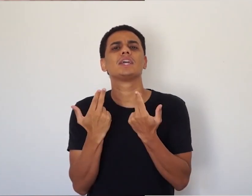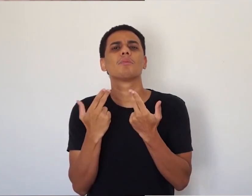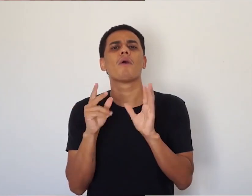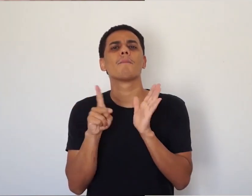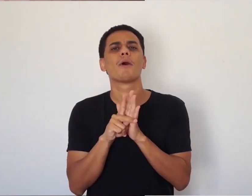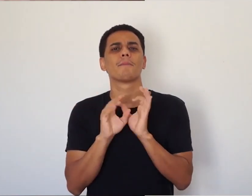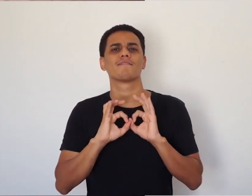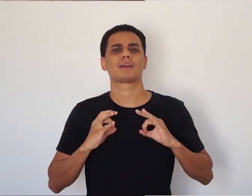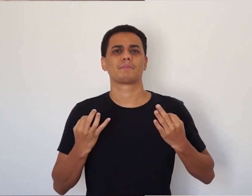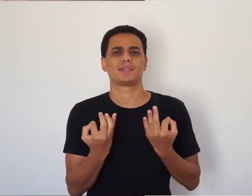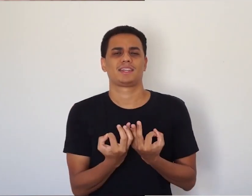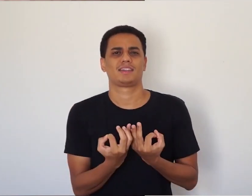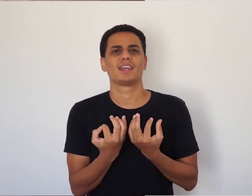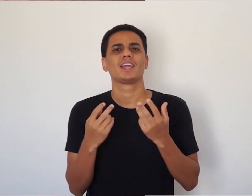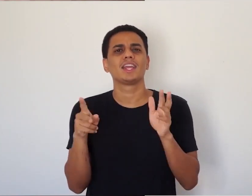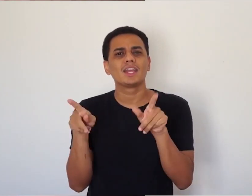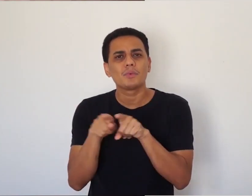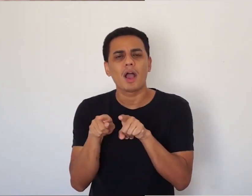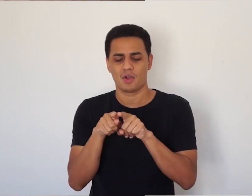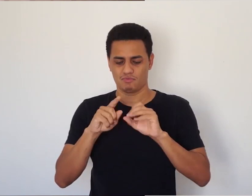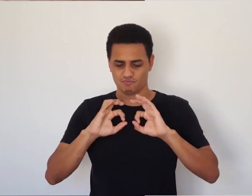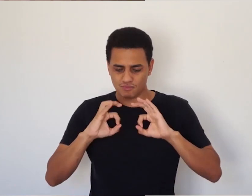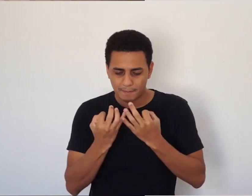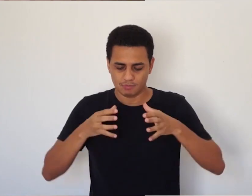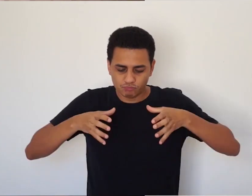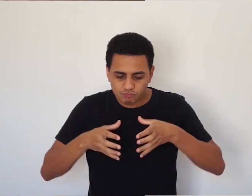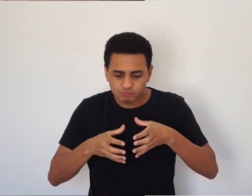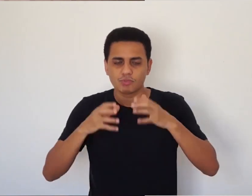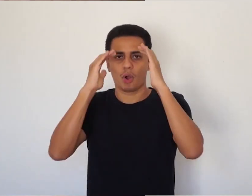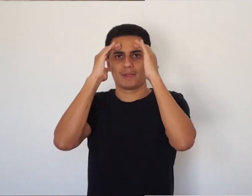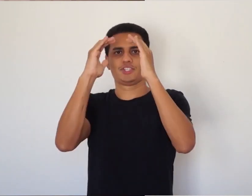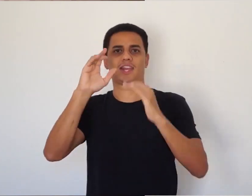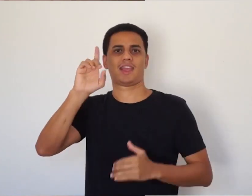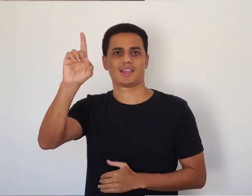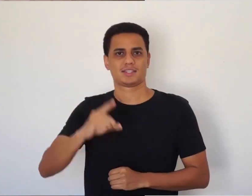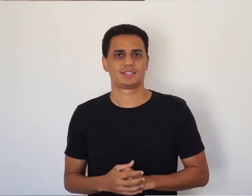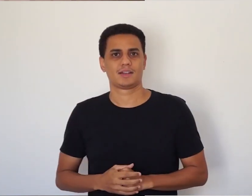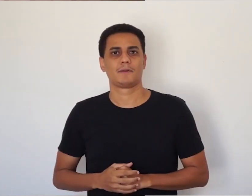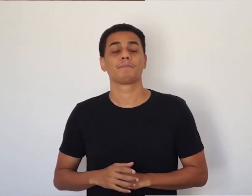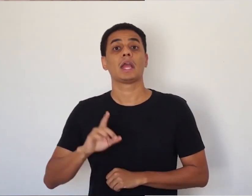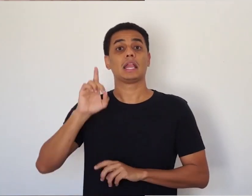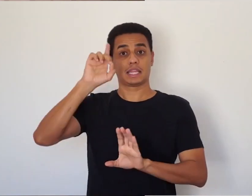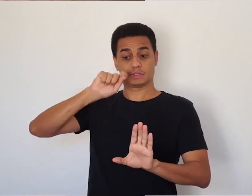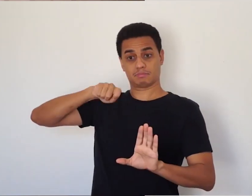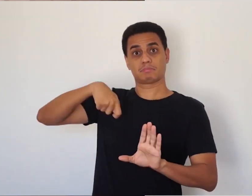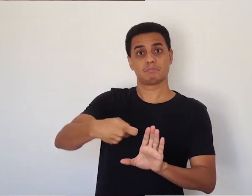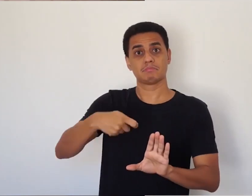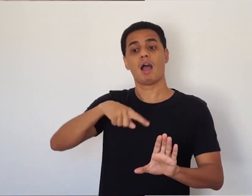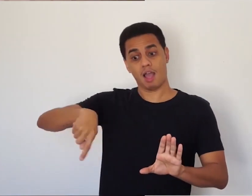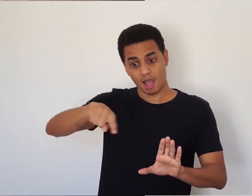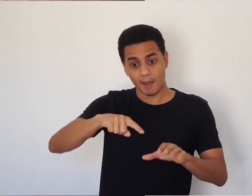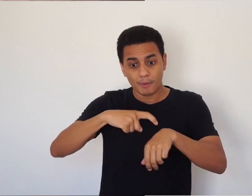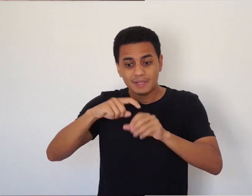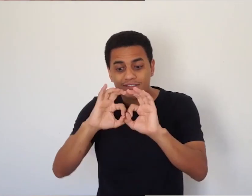uma cerimônia familiar de fé e obediência. E aquela cerimônia realmente foi o que Deus chamou